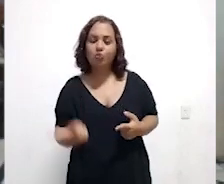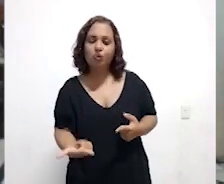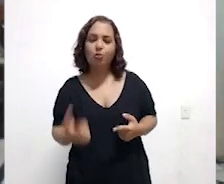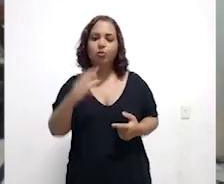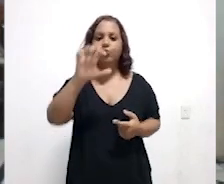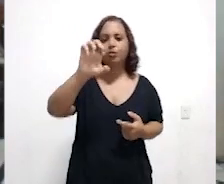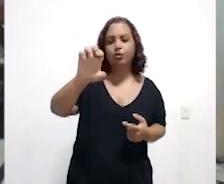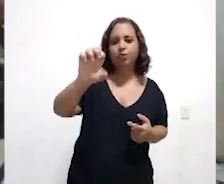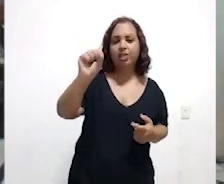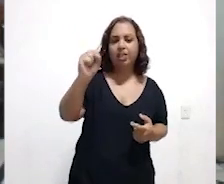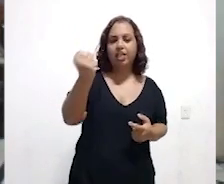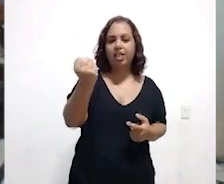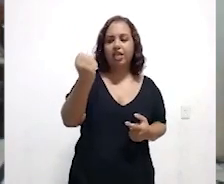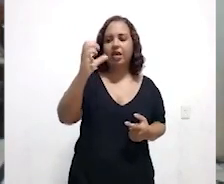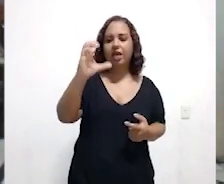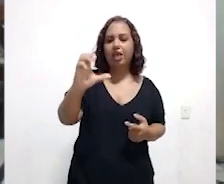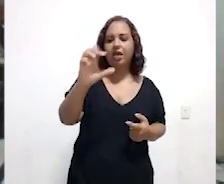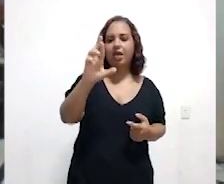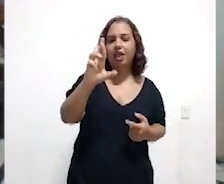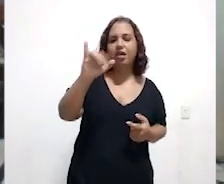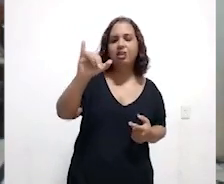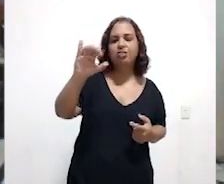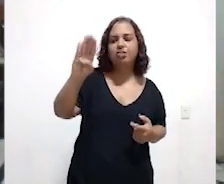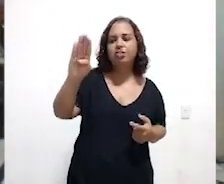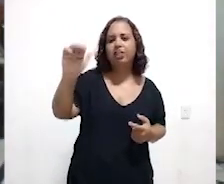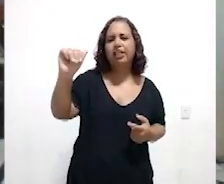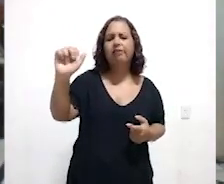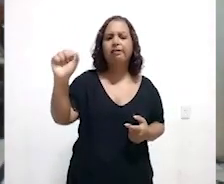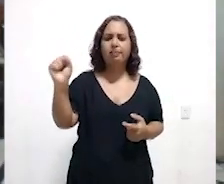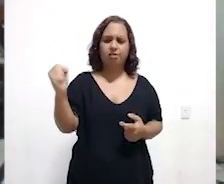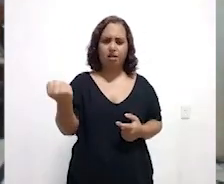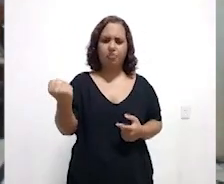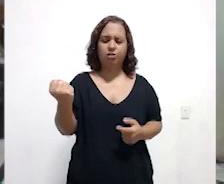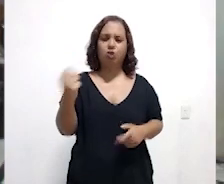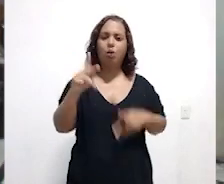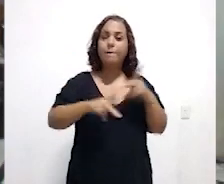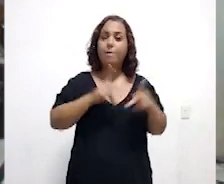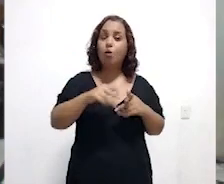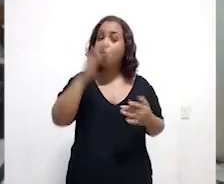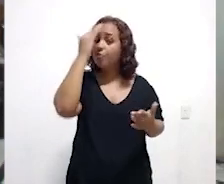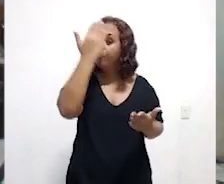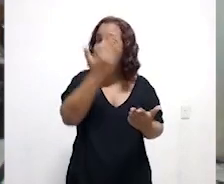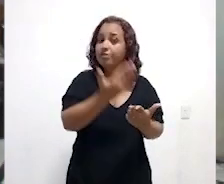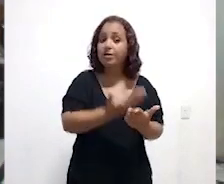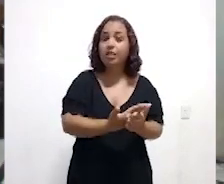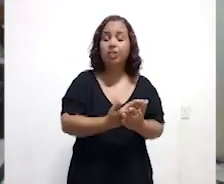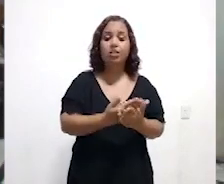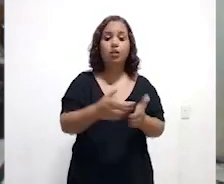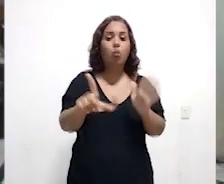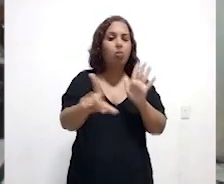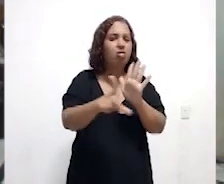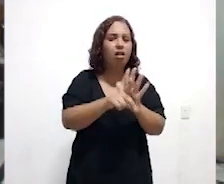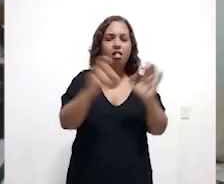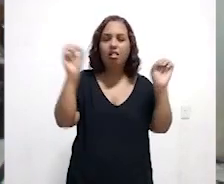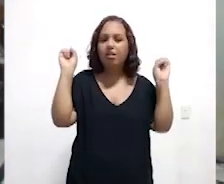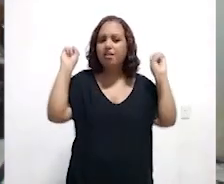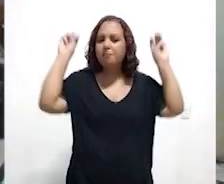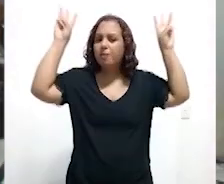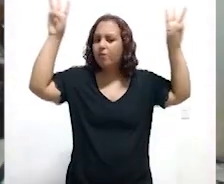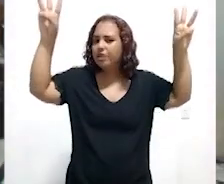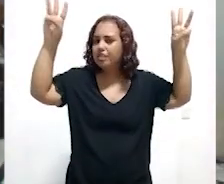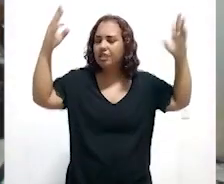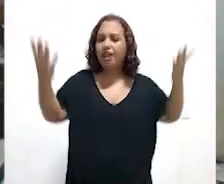conhecedores das leis de Moisés, da história de Israel, do mar se abrindo, do maná do céu, conhecedores